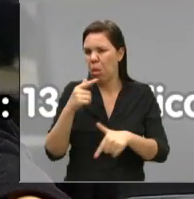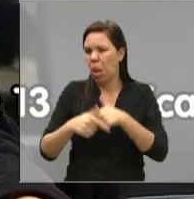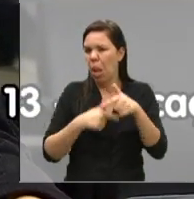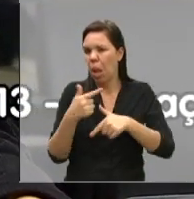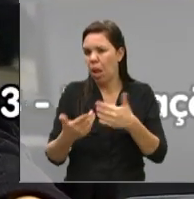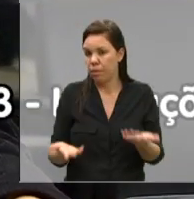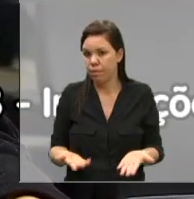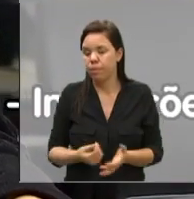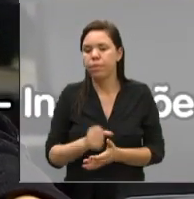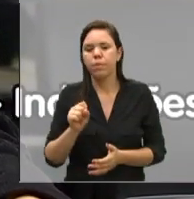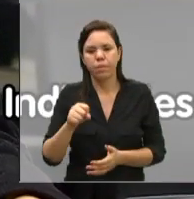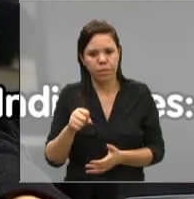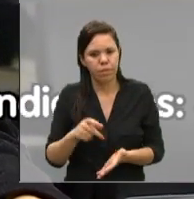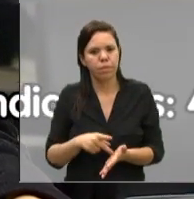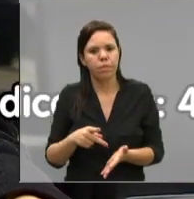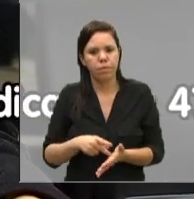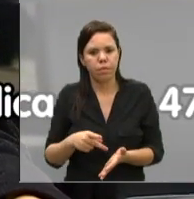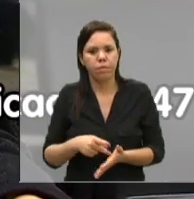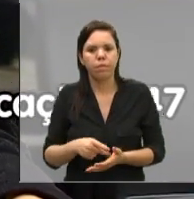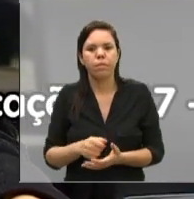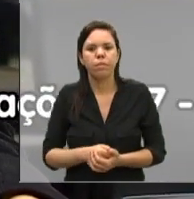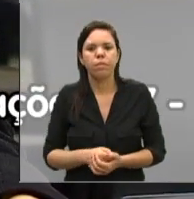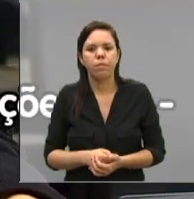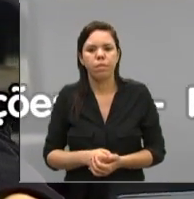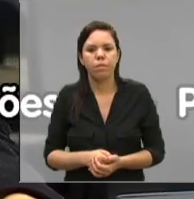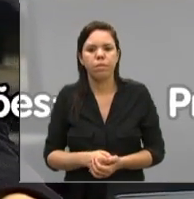aí, né? Sim, é bastante trabalho,